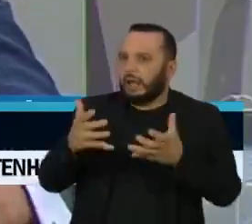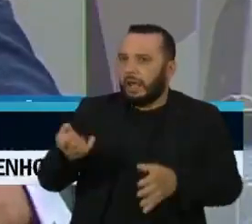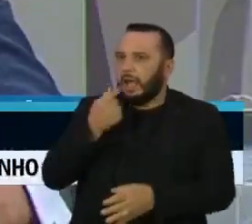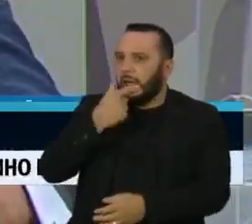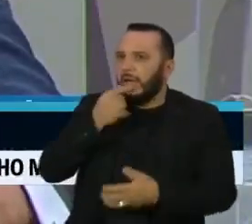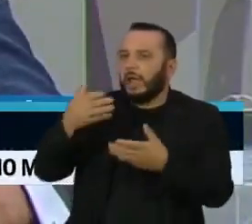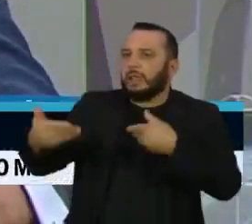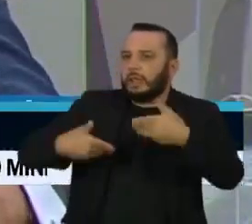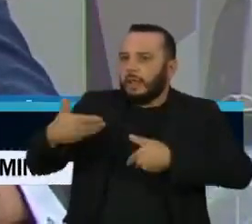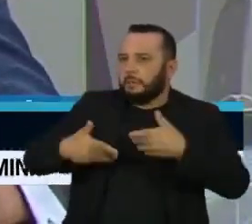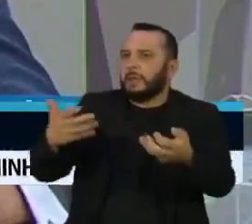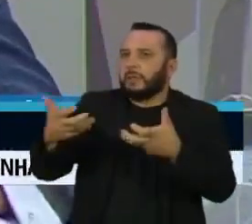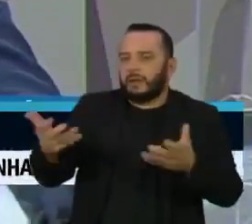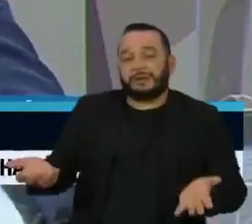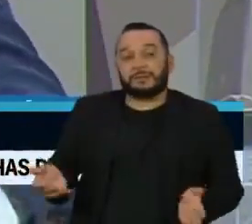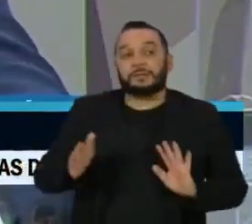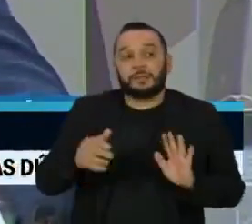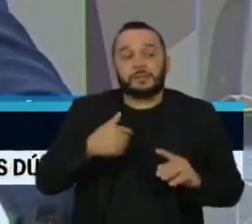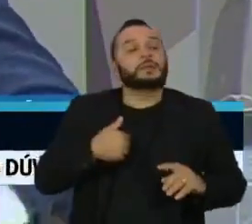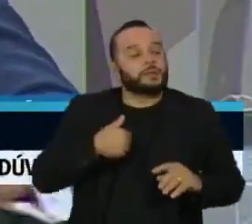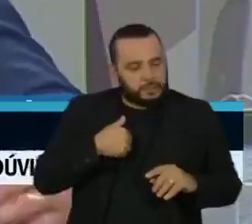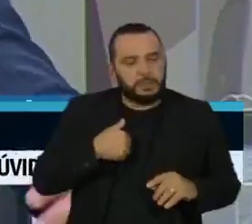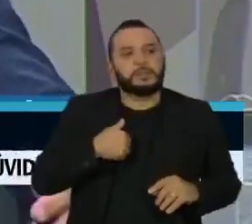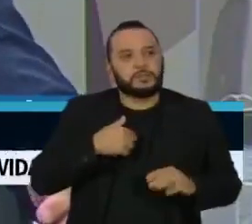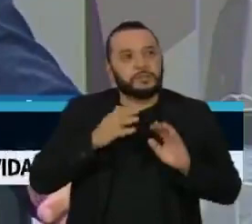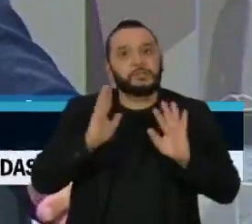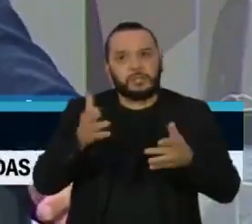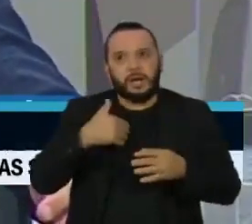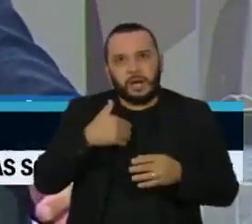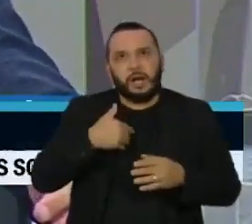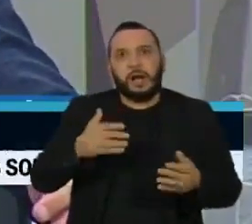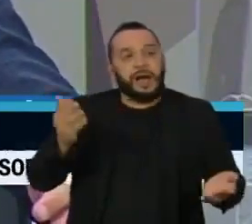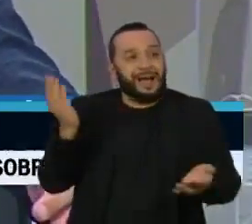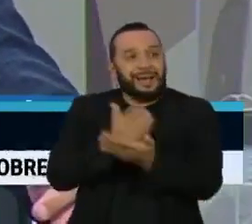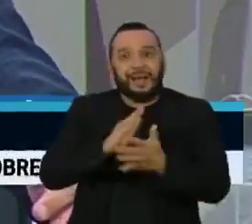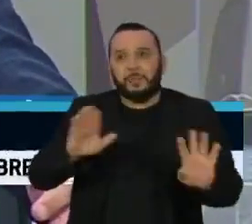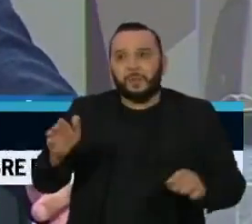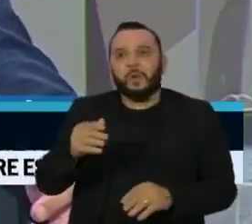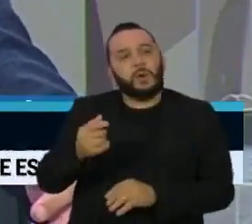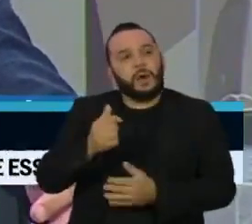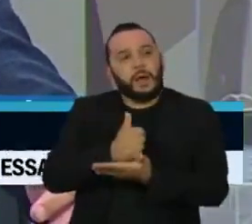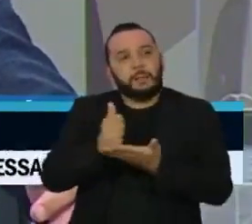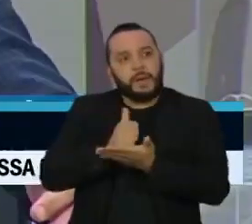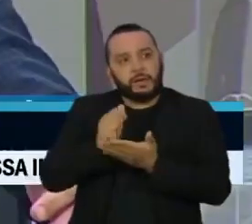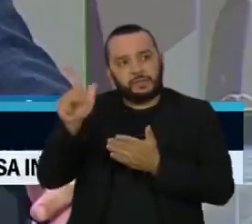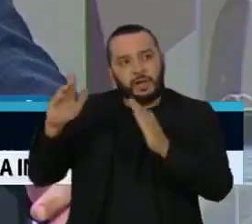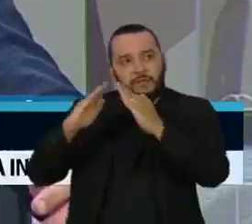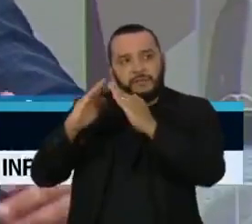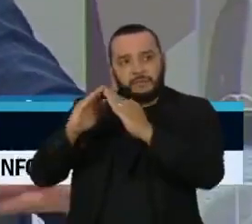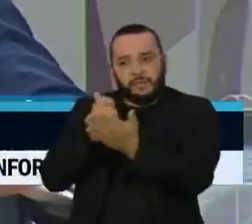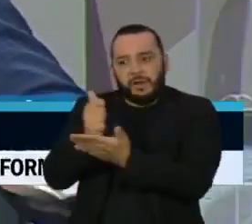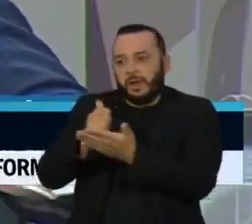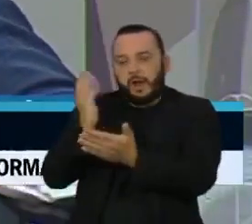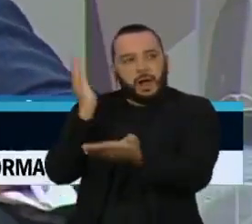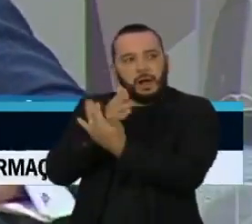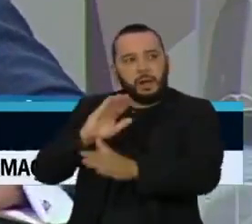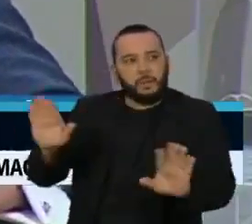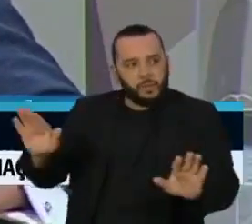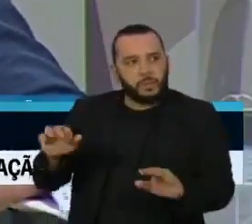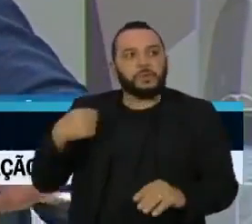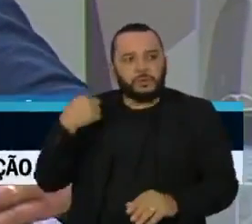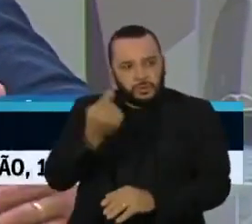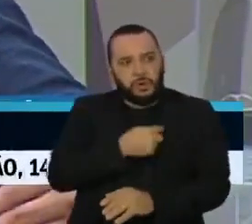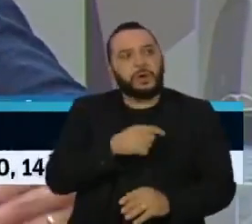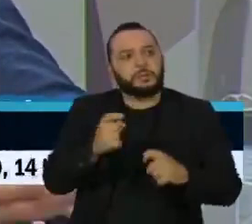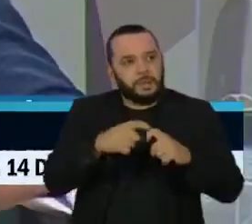como todos nós nos recordamos muito bem, elas foram extintas das farmácias naquele momento. E havia uma prescrição